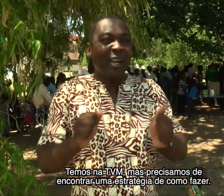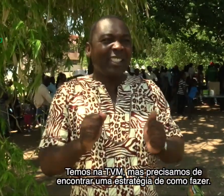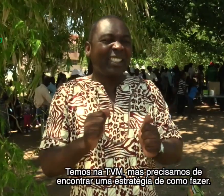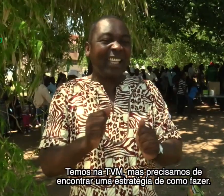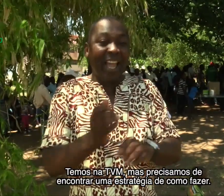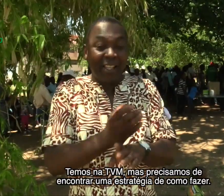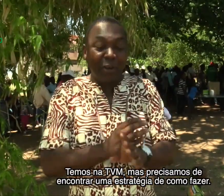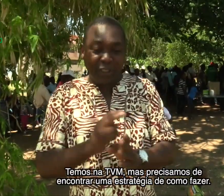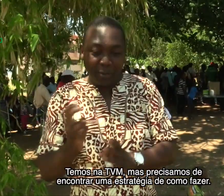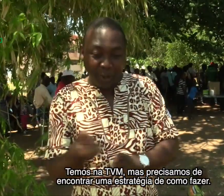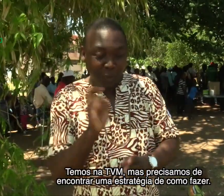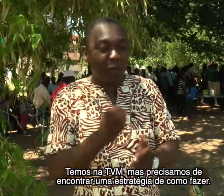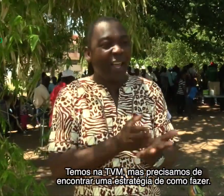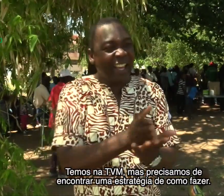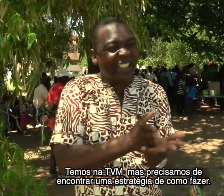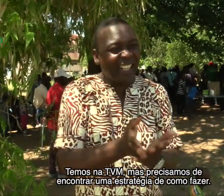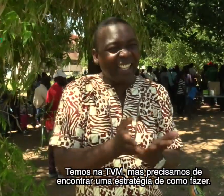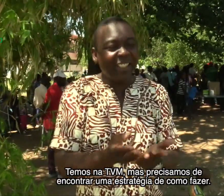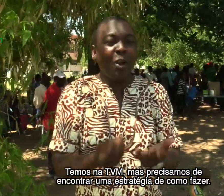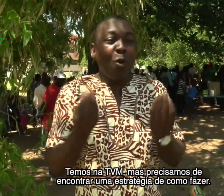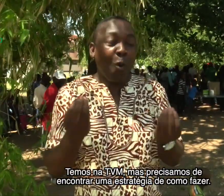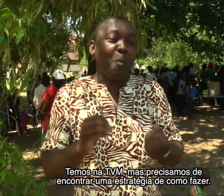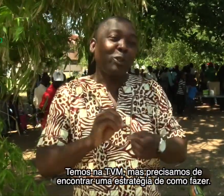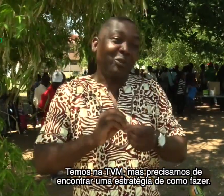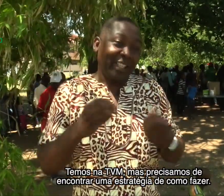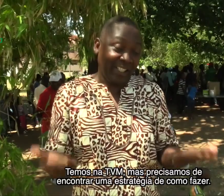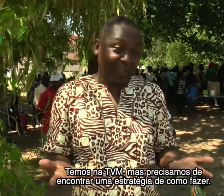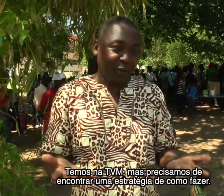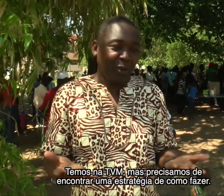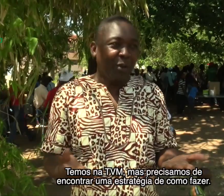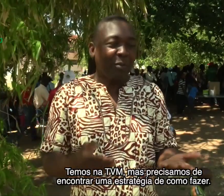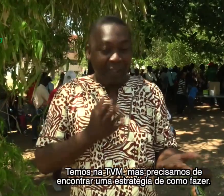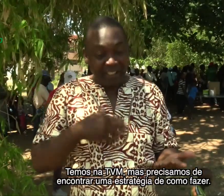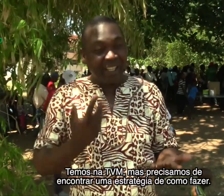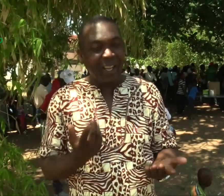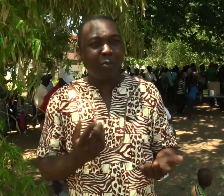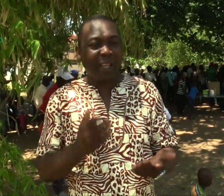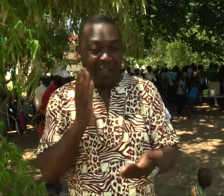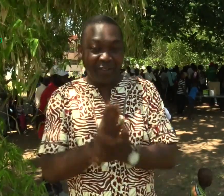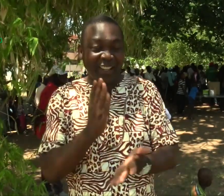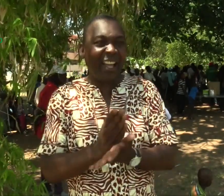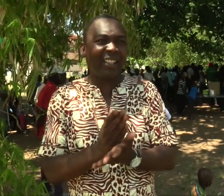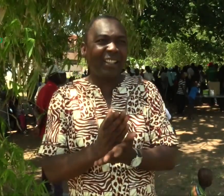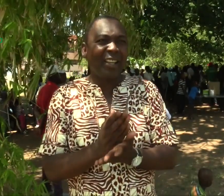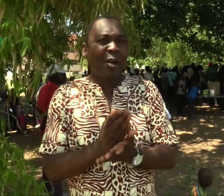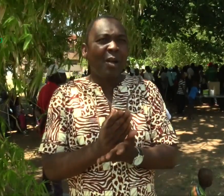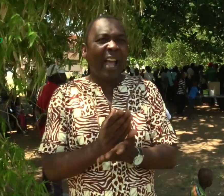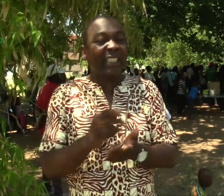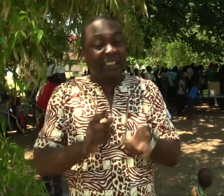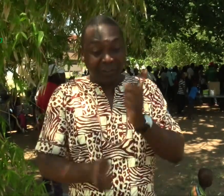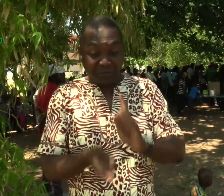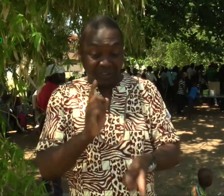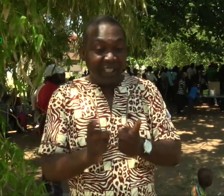da TVM, mas precisamos de procurar uma outra estratégia de como fazer. Então nós queremos,